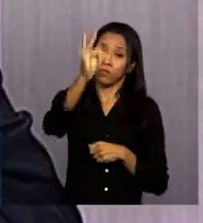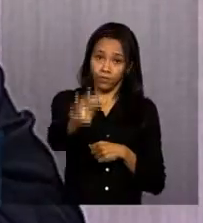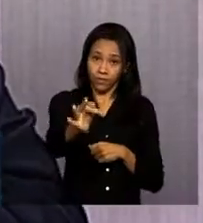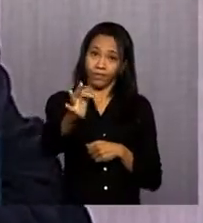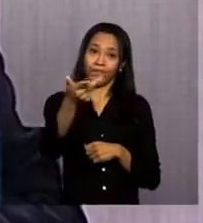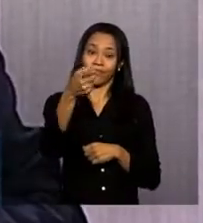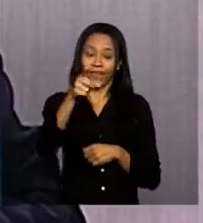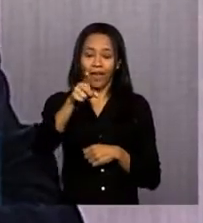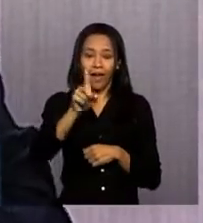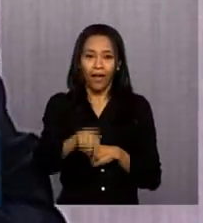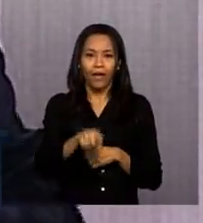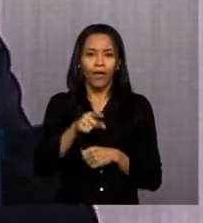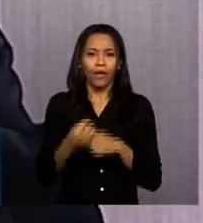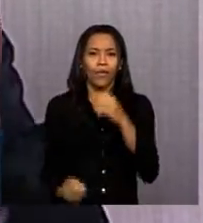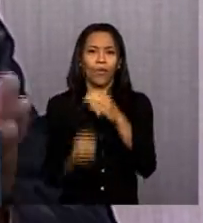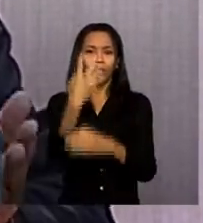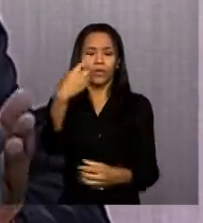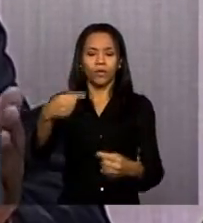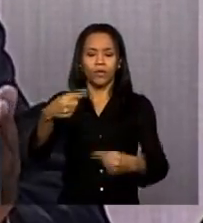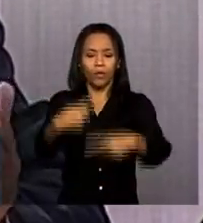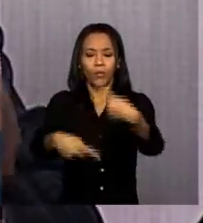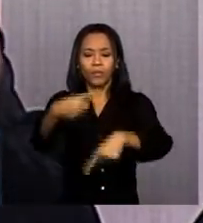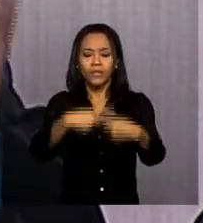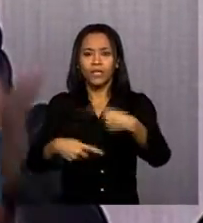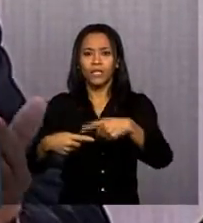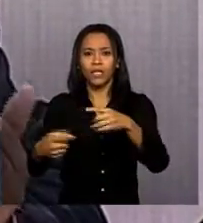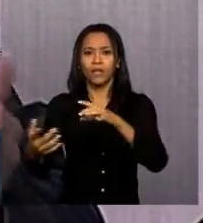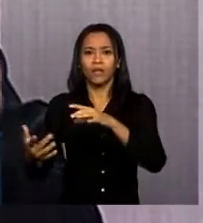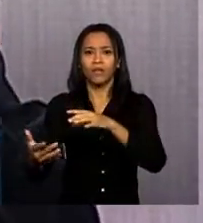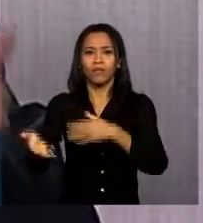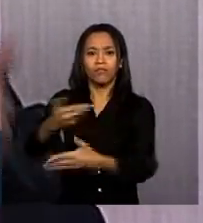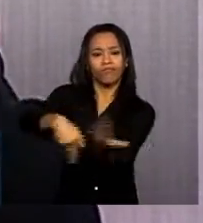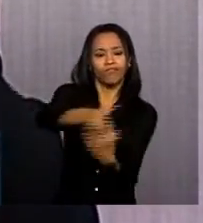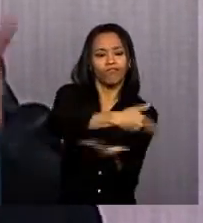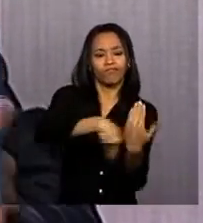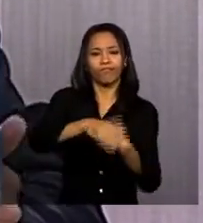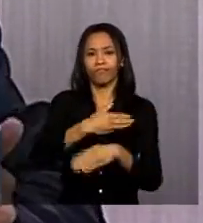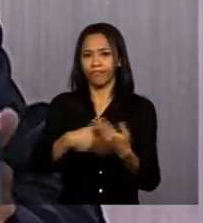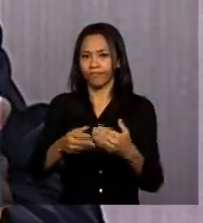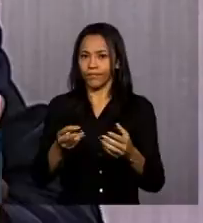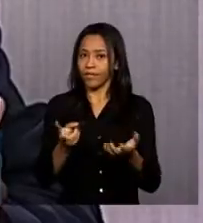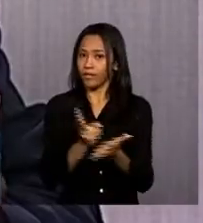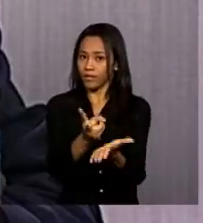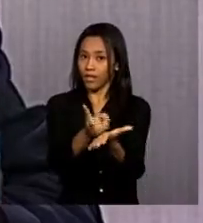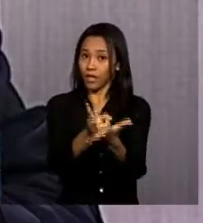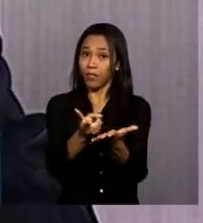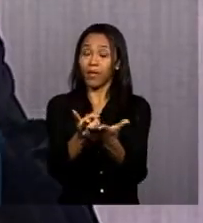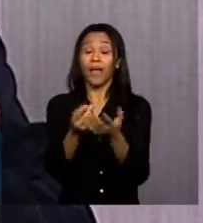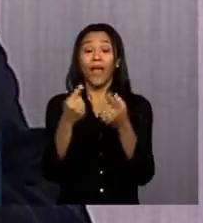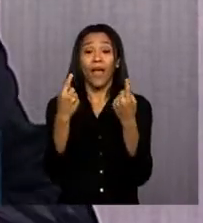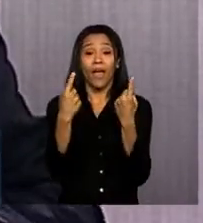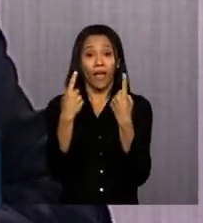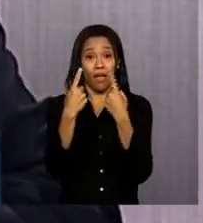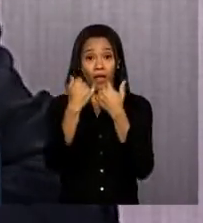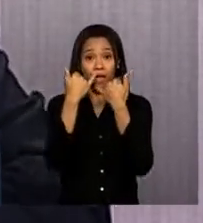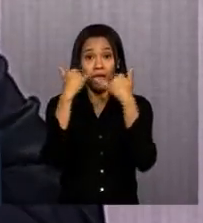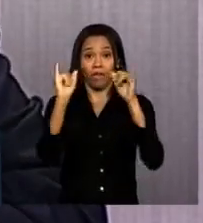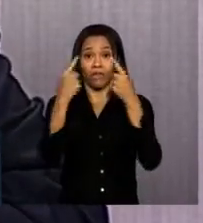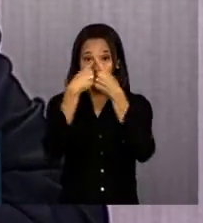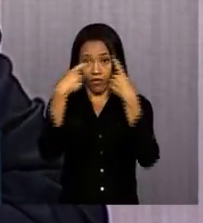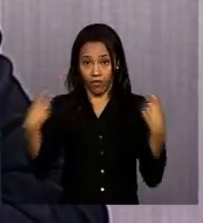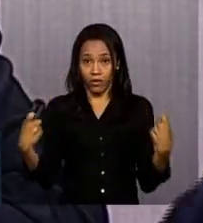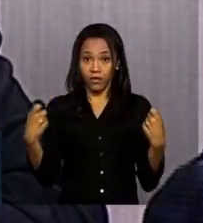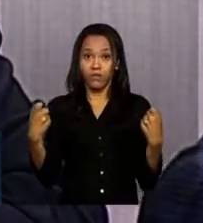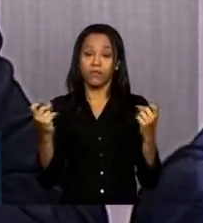uma política articulada, uma política focada e que seja forte, implacável no combate à violência, sobretudo